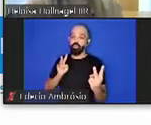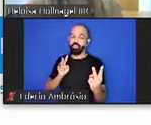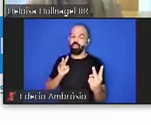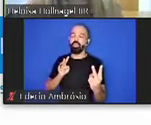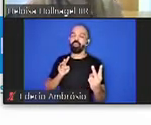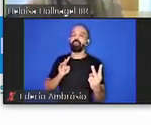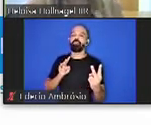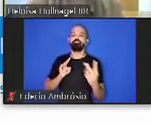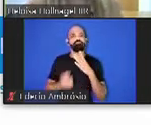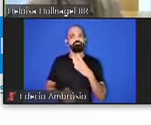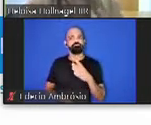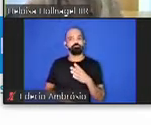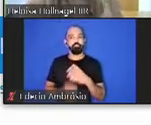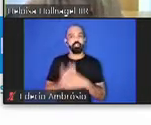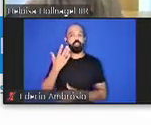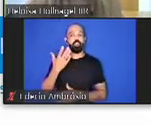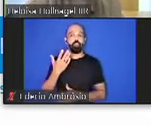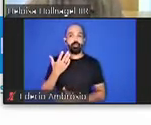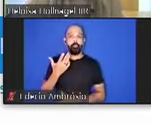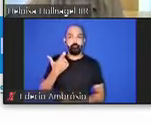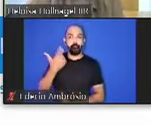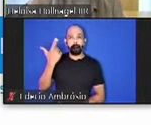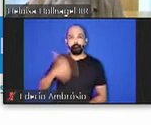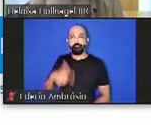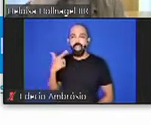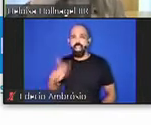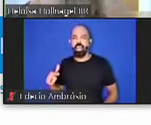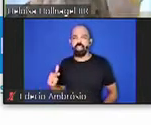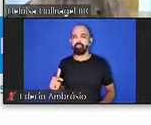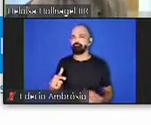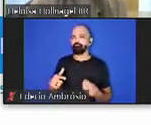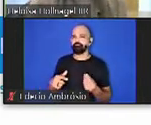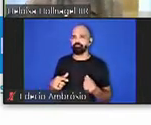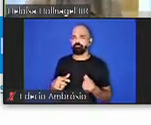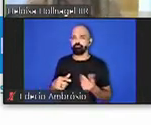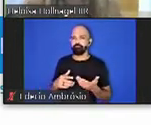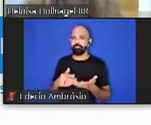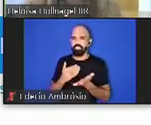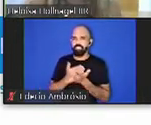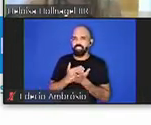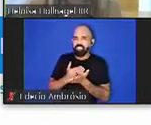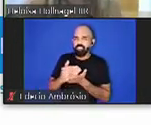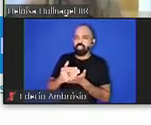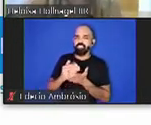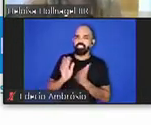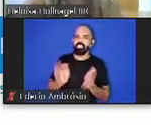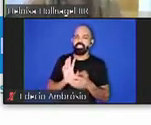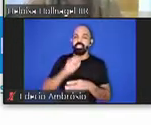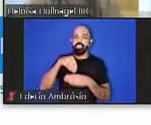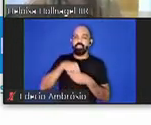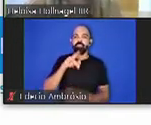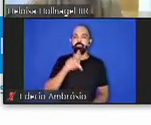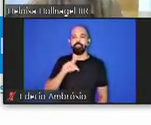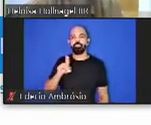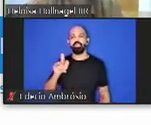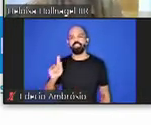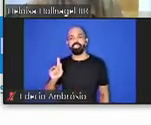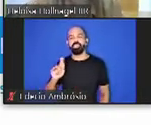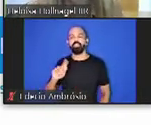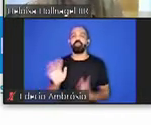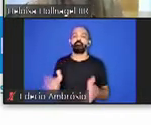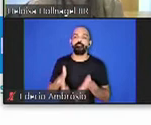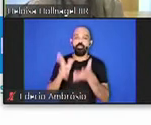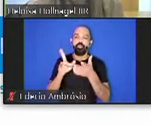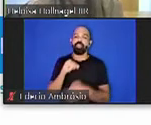criou mais digamos, iniciativas dentro dos PPGs para fomentar esse tipo